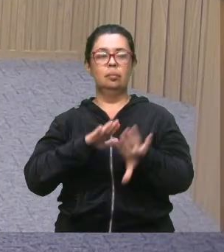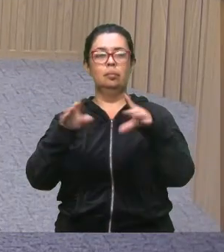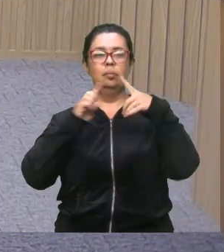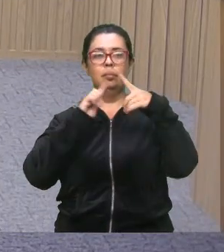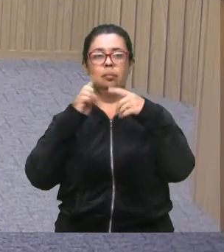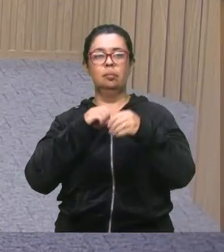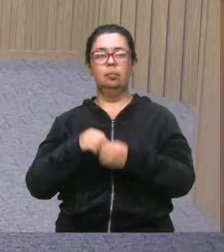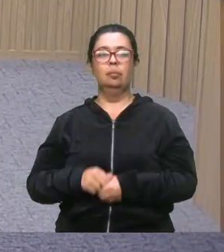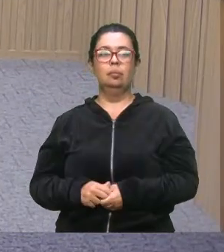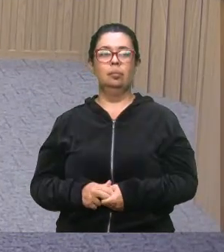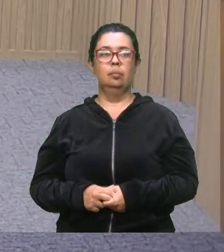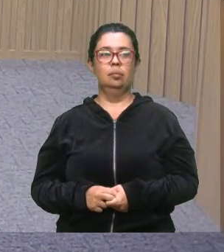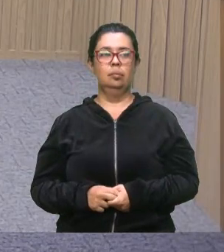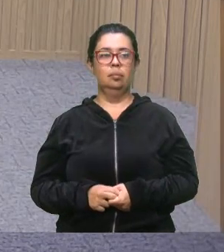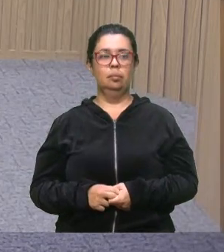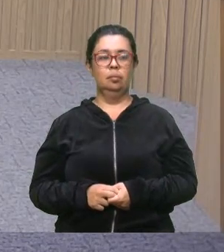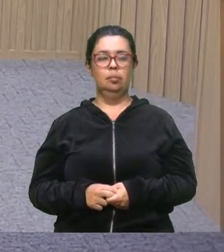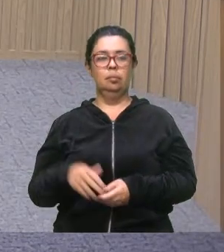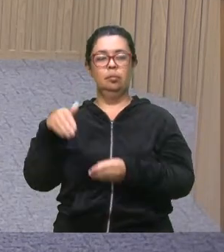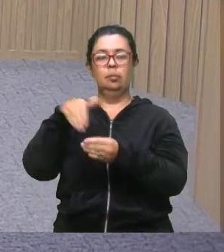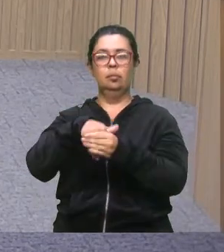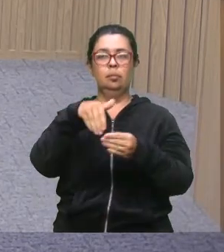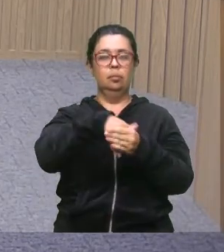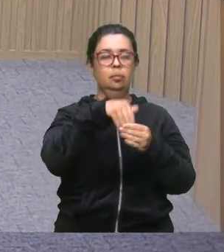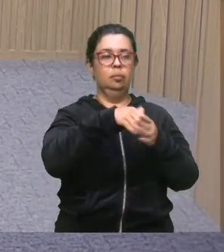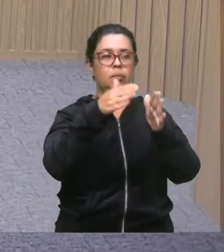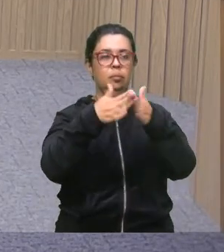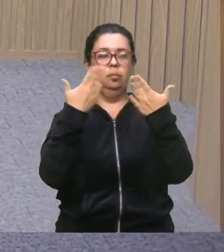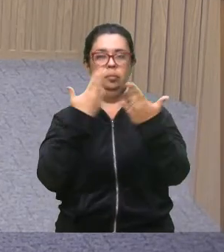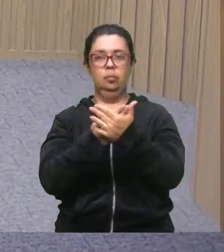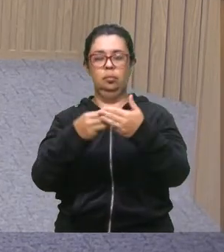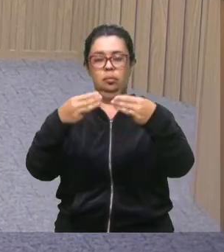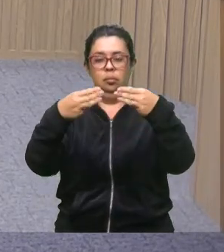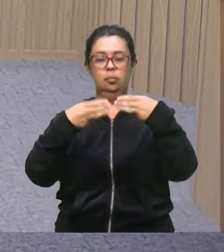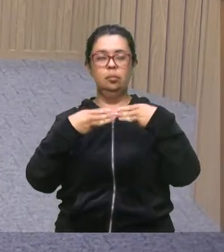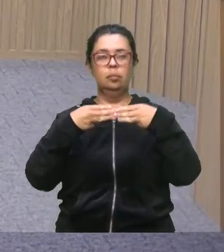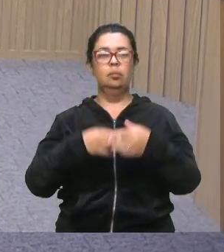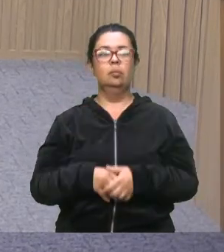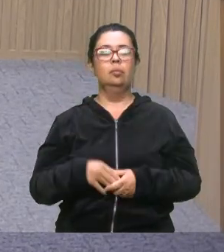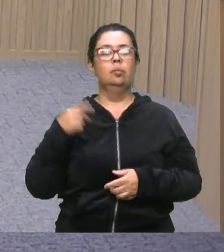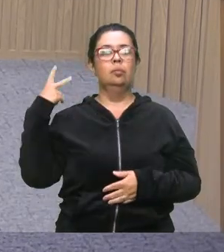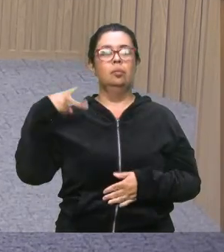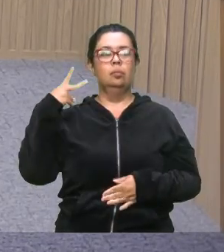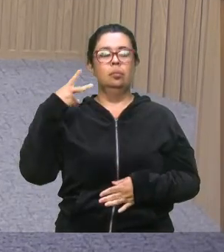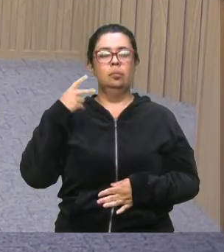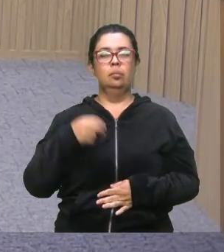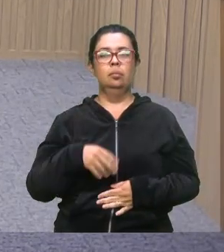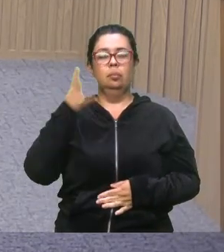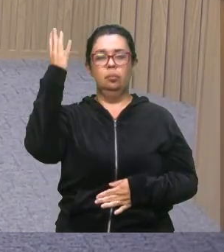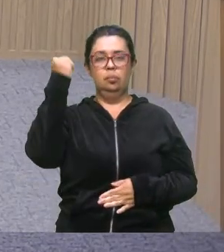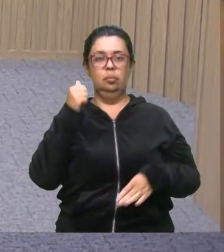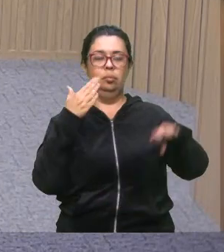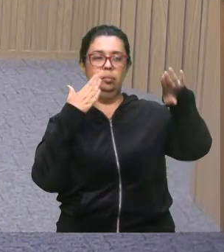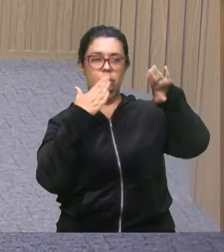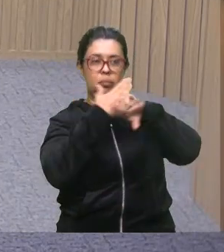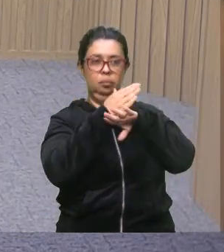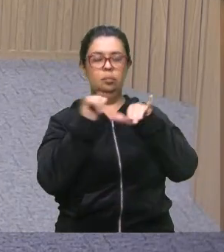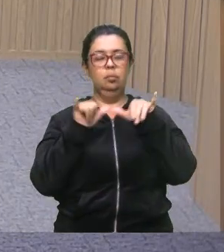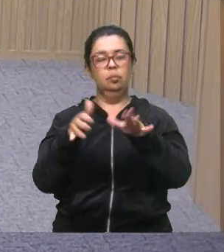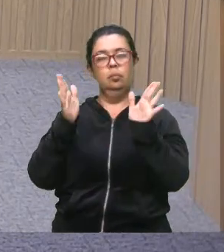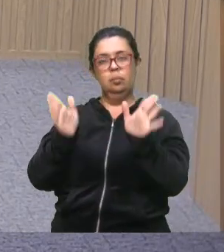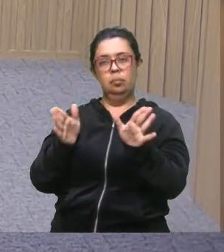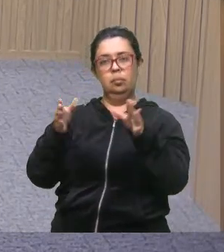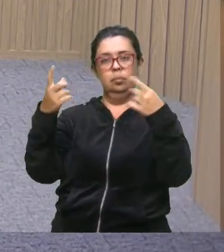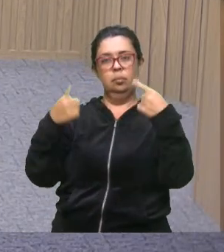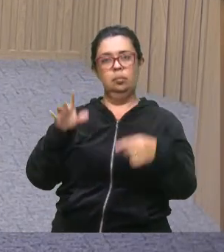Encerrada a discussão. Em votação, os requerimentos e moções. Os vereadores que forem favoráveis permaneçam como estão e